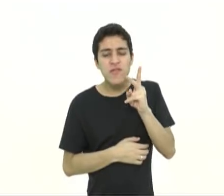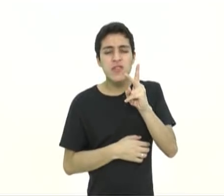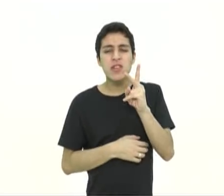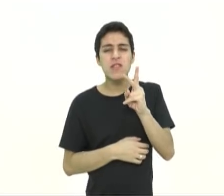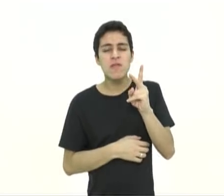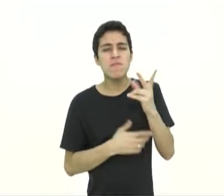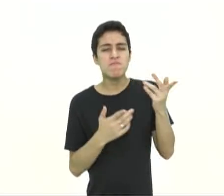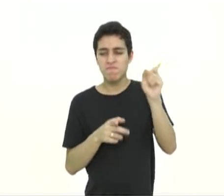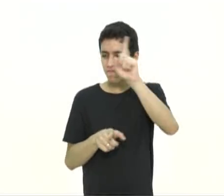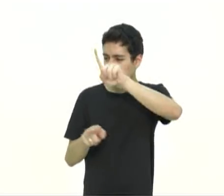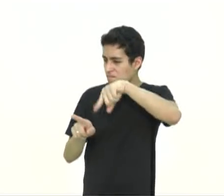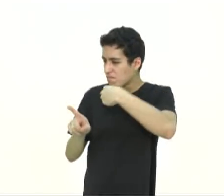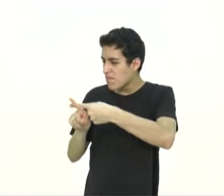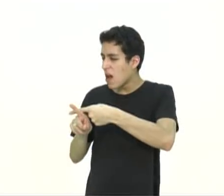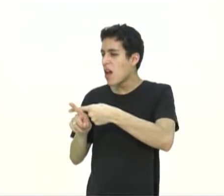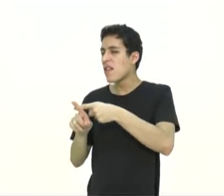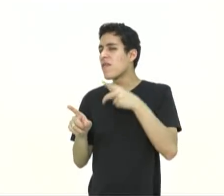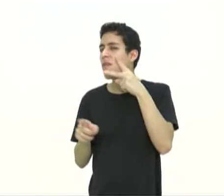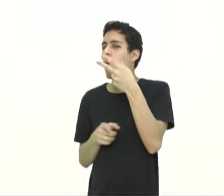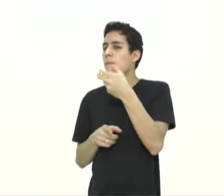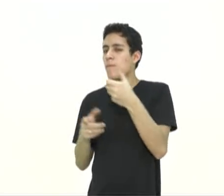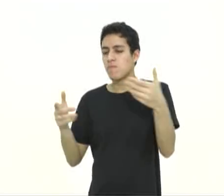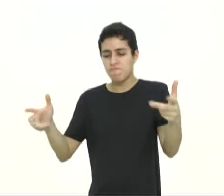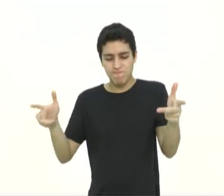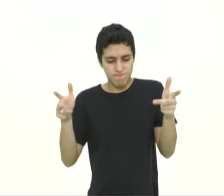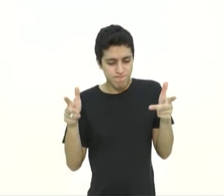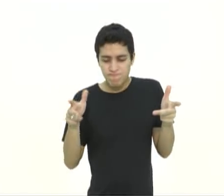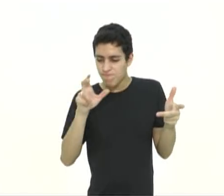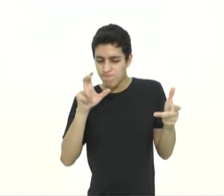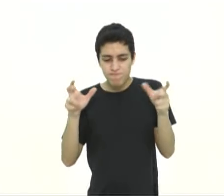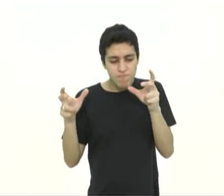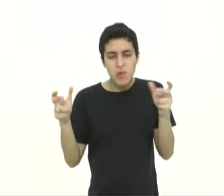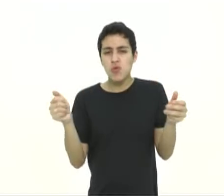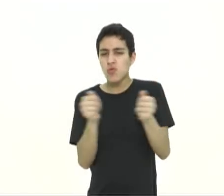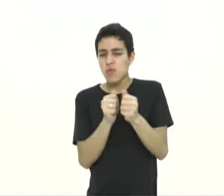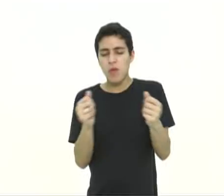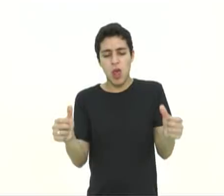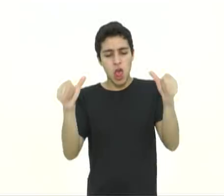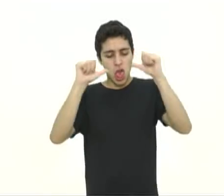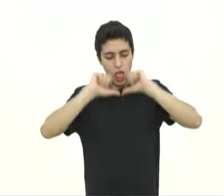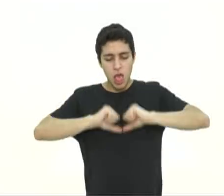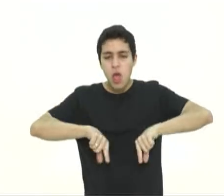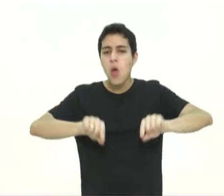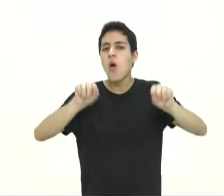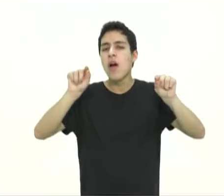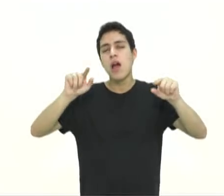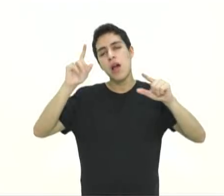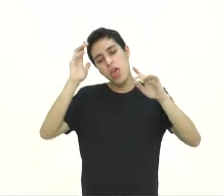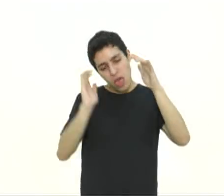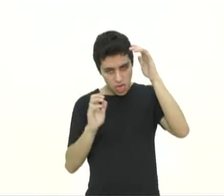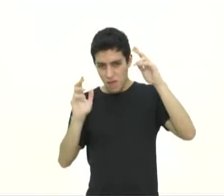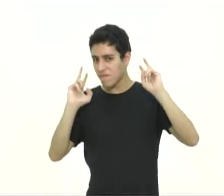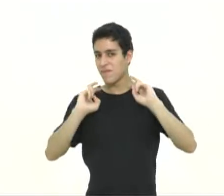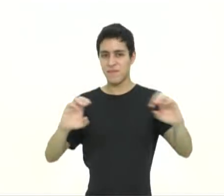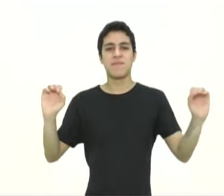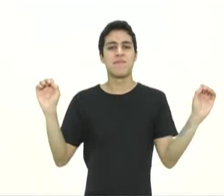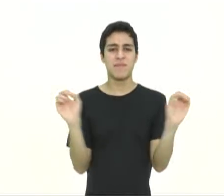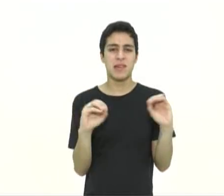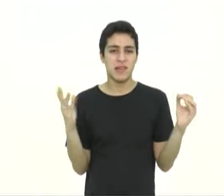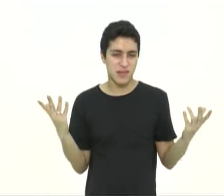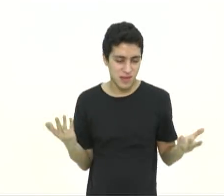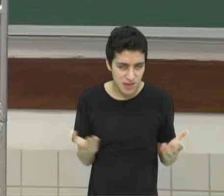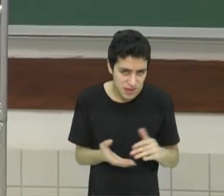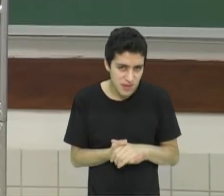sistema nervoso. O benefício adicional é que se você tomar tudo isso ao mesmo tempo, tiver um derrame, nem vai